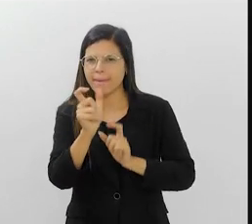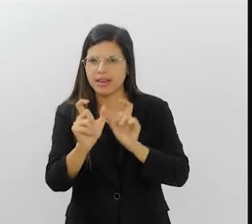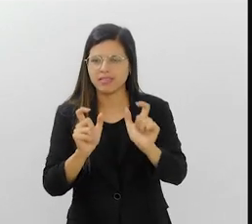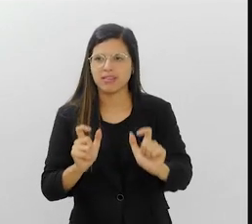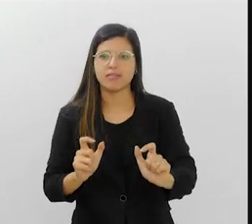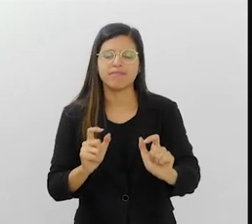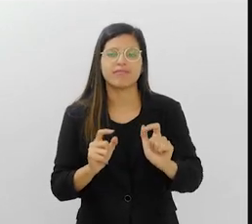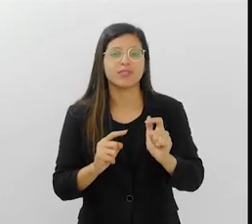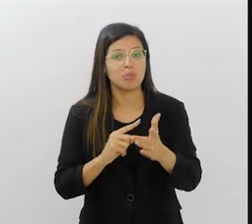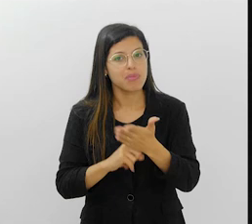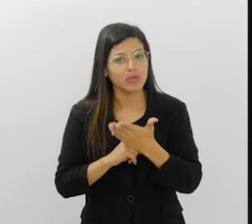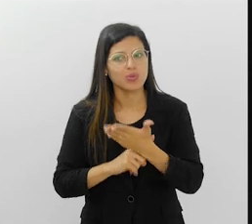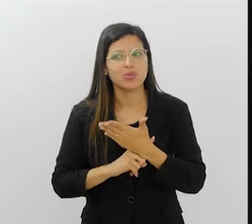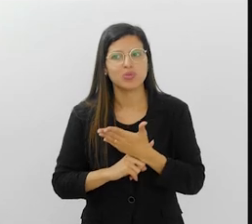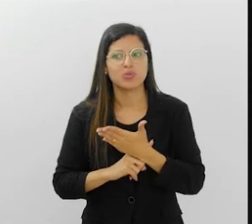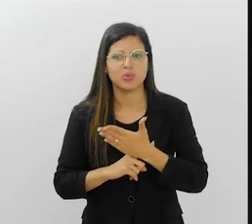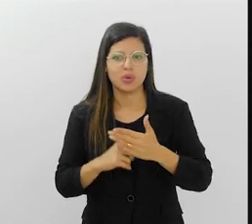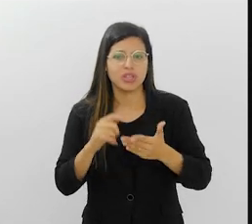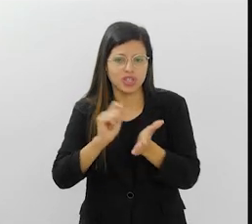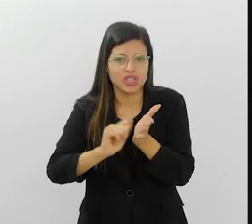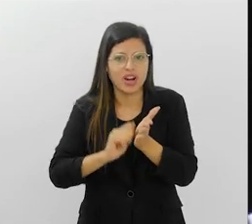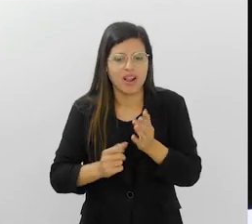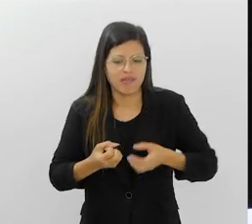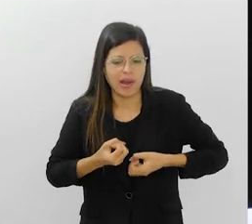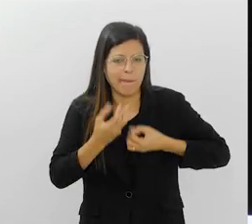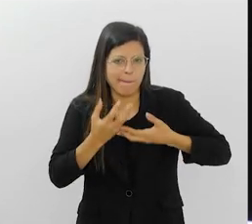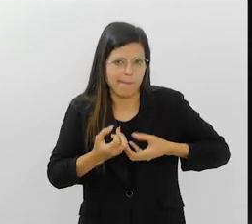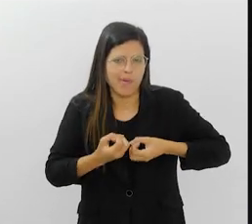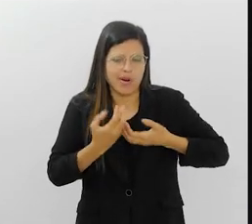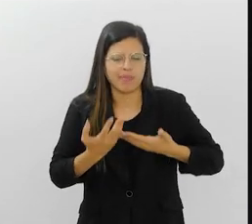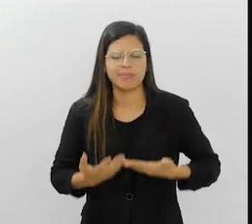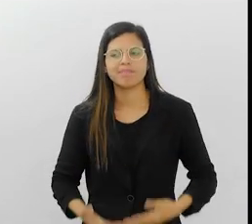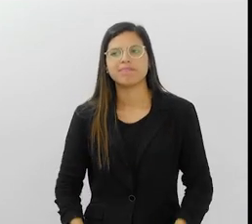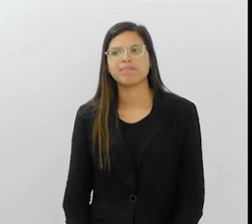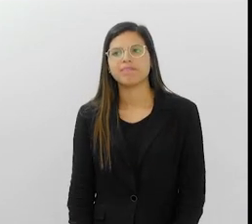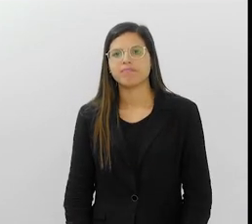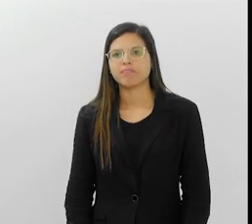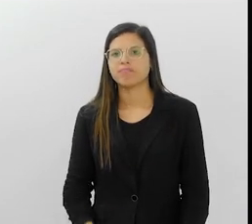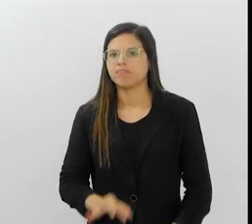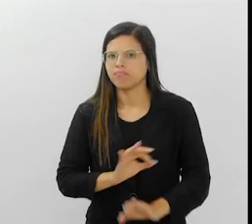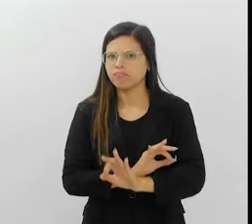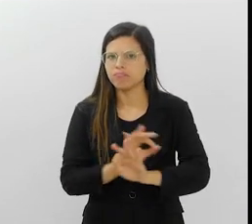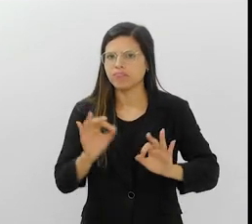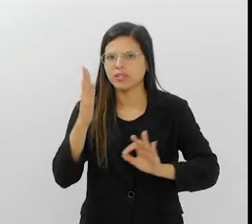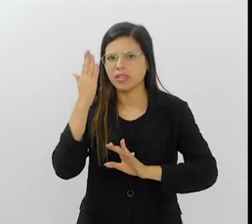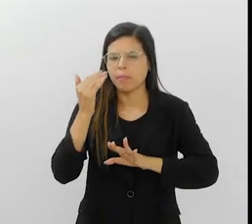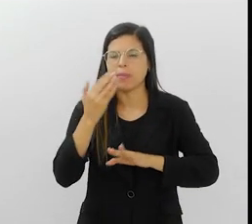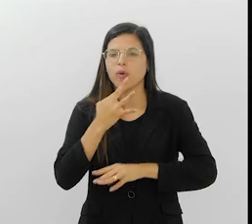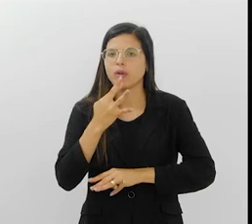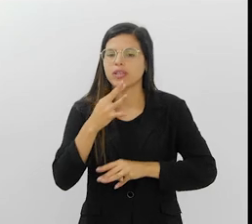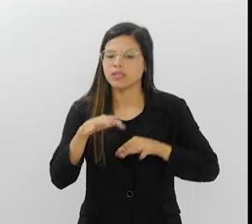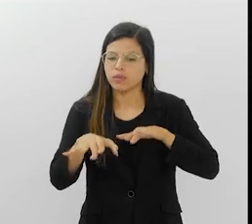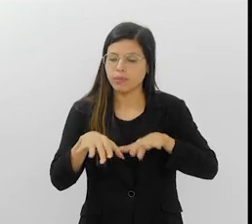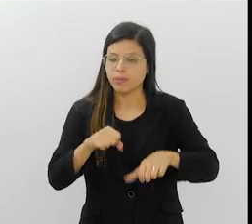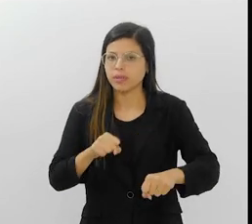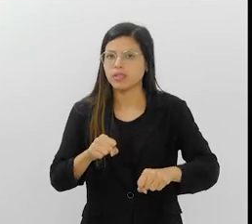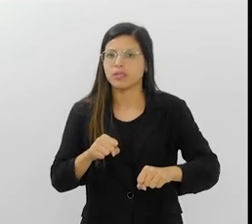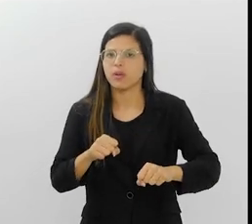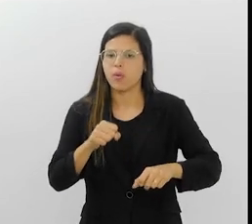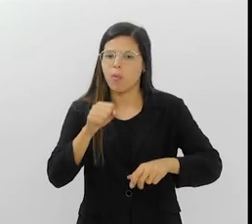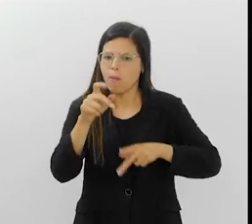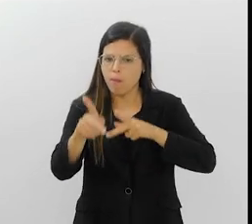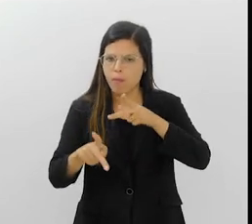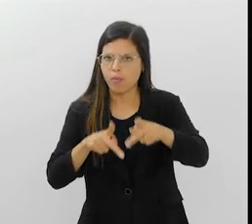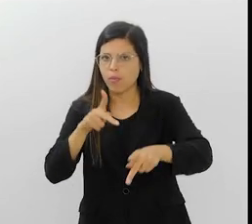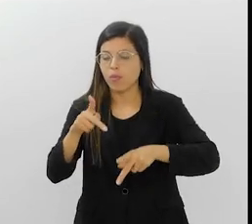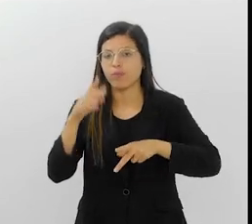ajudando, entendeu? E fazia muito poema. Isso é ótimo, né? Saber dessa formação. É importante que o público entenda